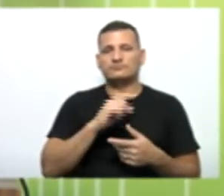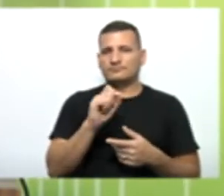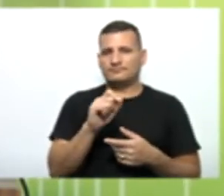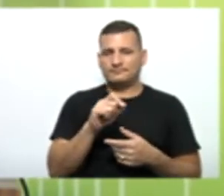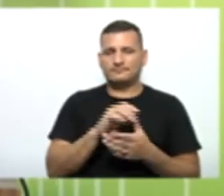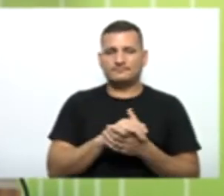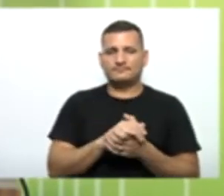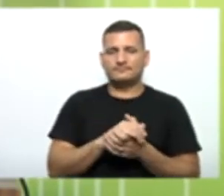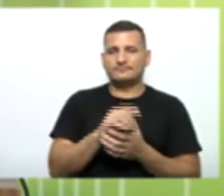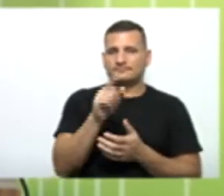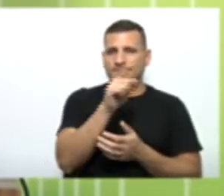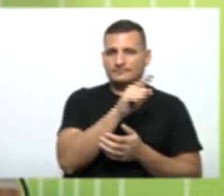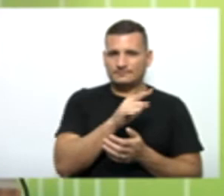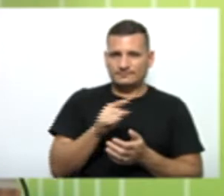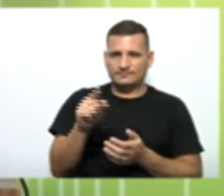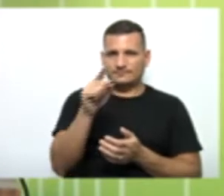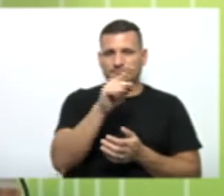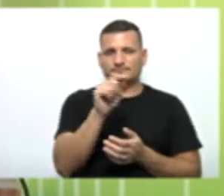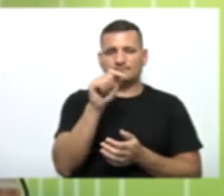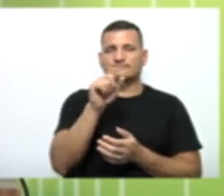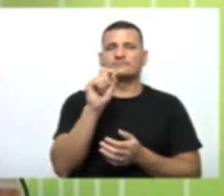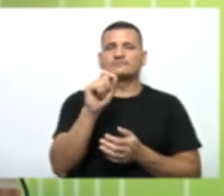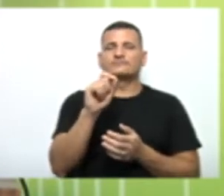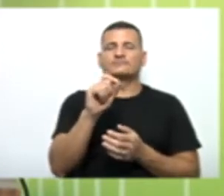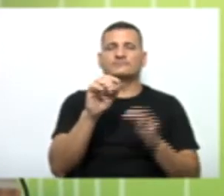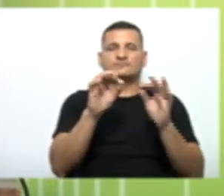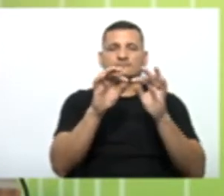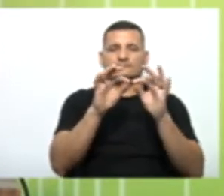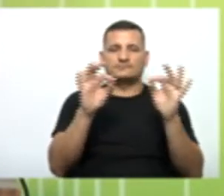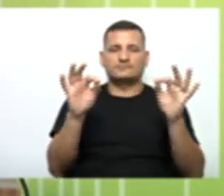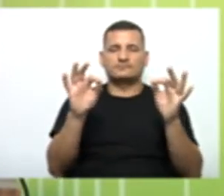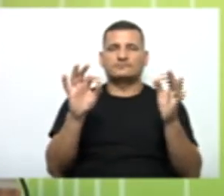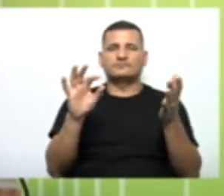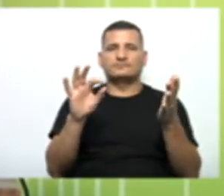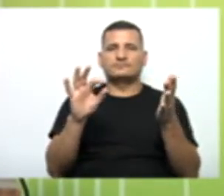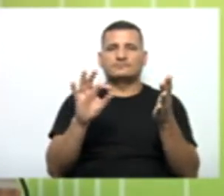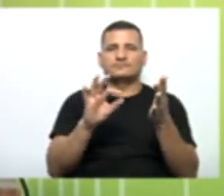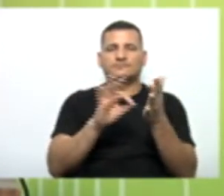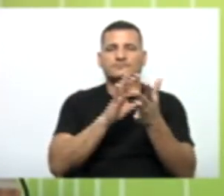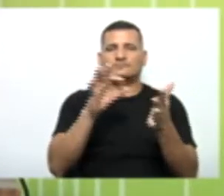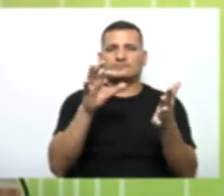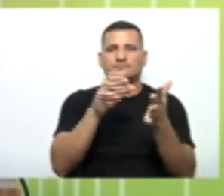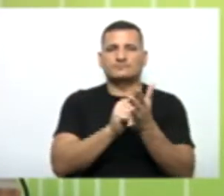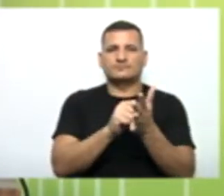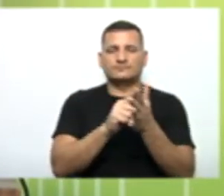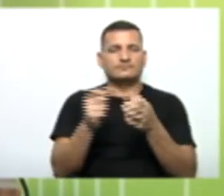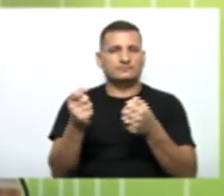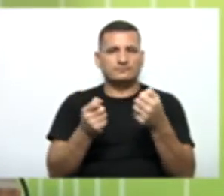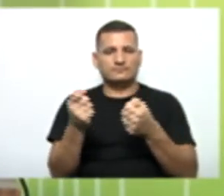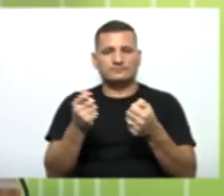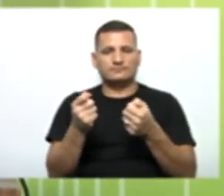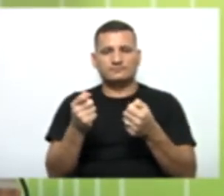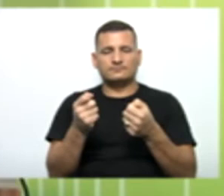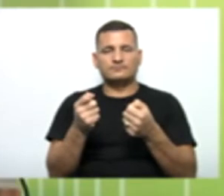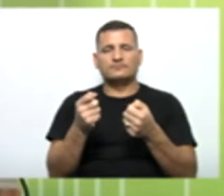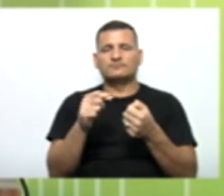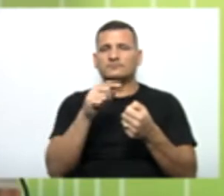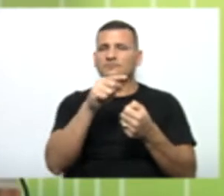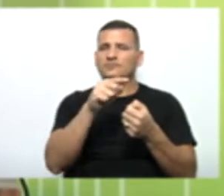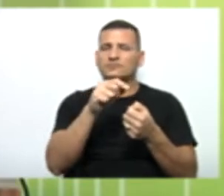uso, cadastrar veículo. E aí, em que situação eu posso utilizar uma